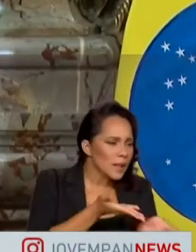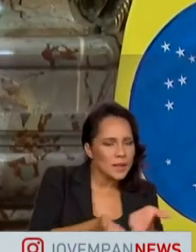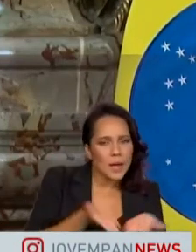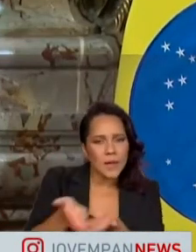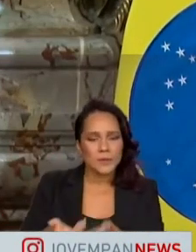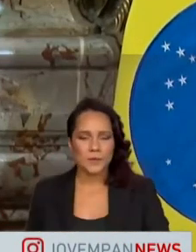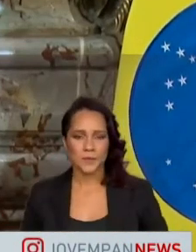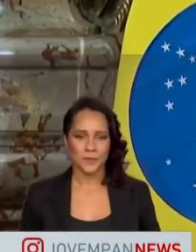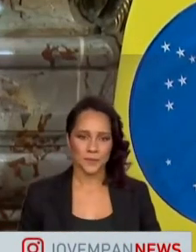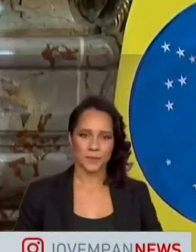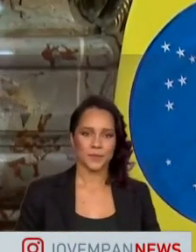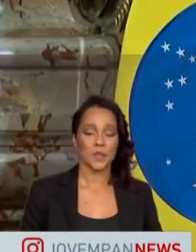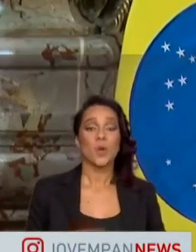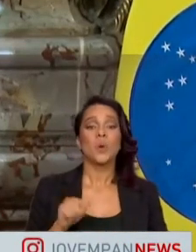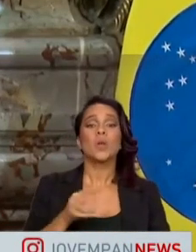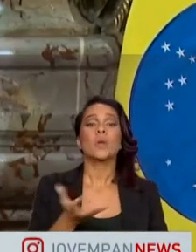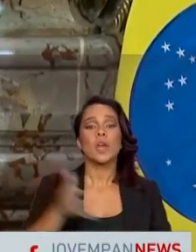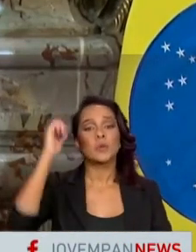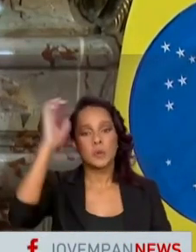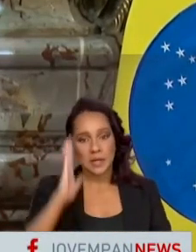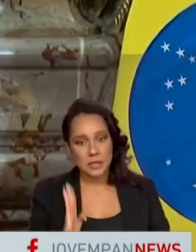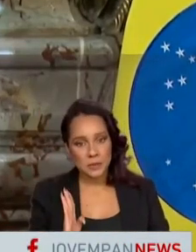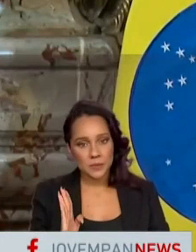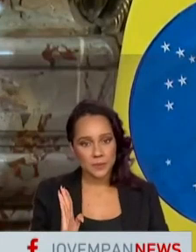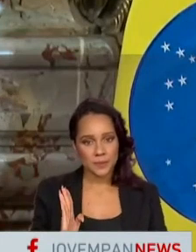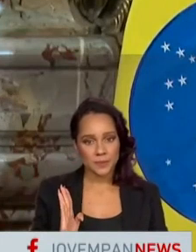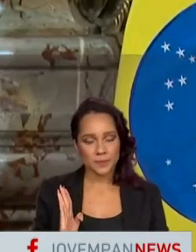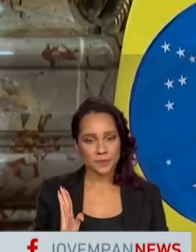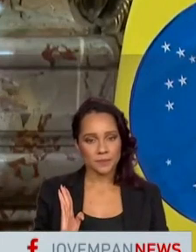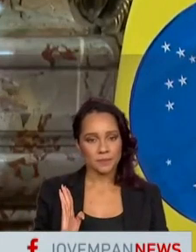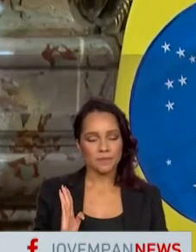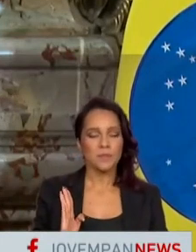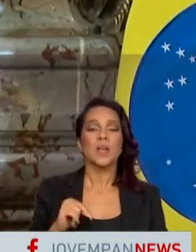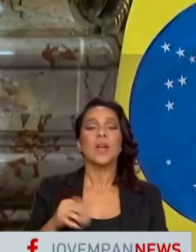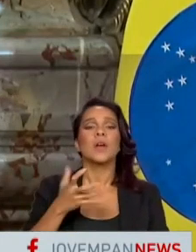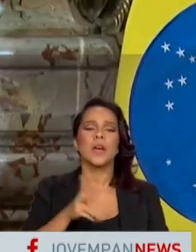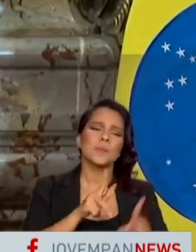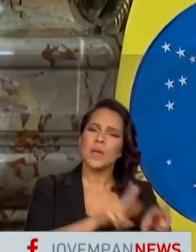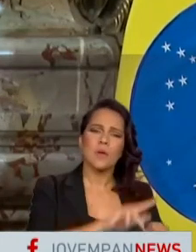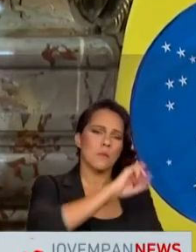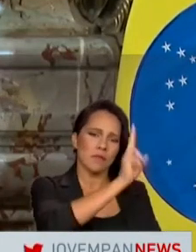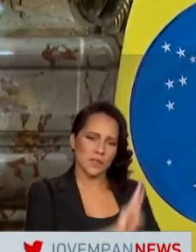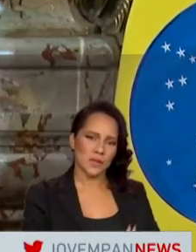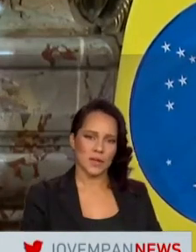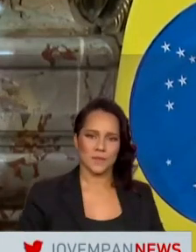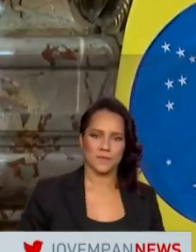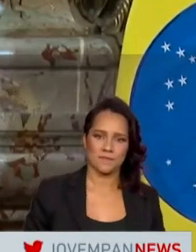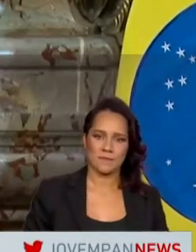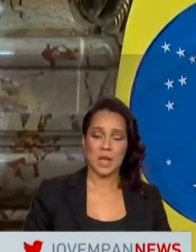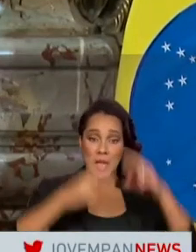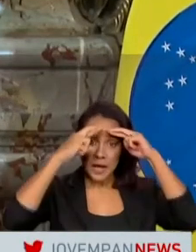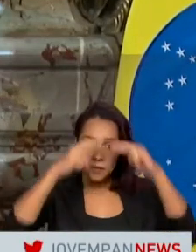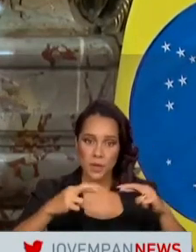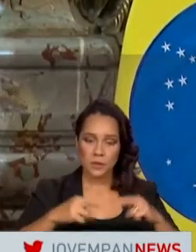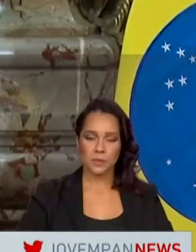os países querem ser tratados. O que eu quero para o Brasil. Lo que quiero para Brasil. Eu quero para Venezuela. También lo quiero para Venezuela.